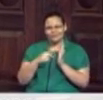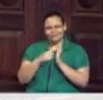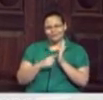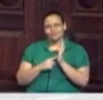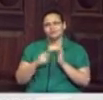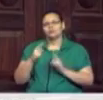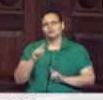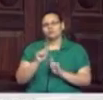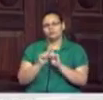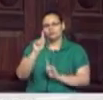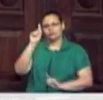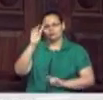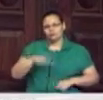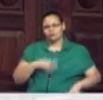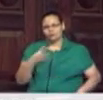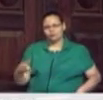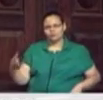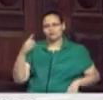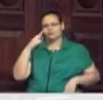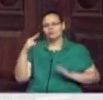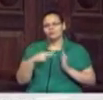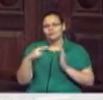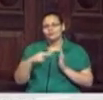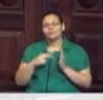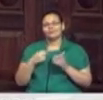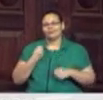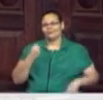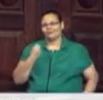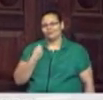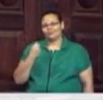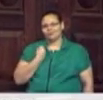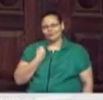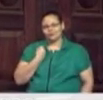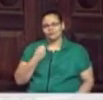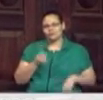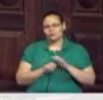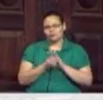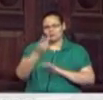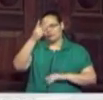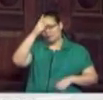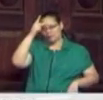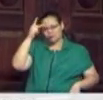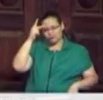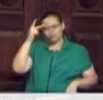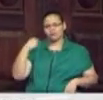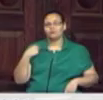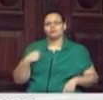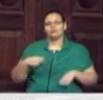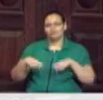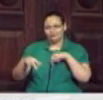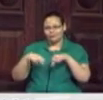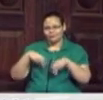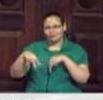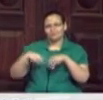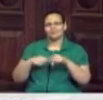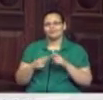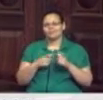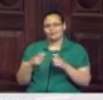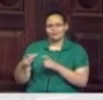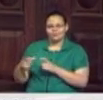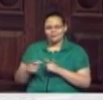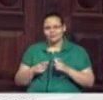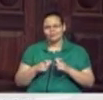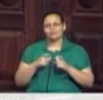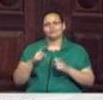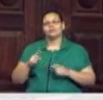custo, às receitas, aos números de usuários que transitam nos diferentes modais